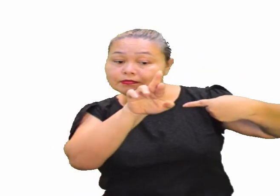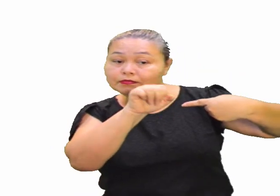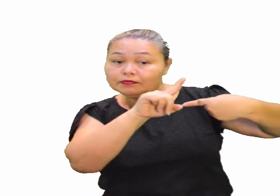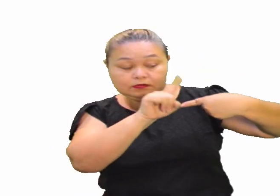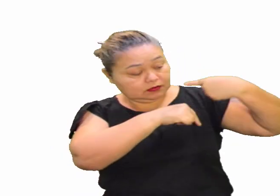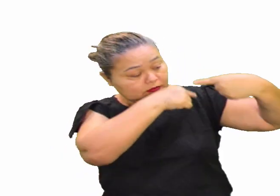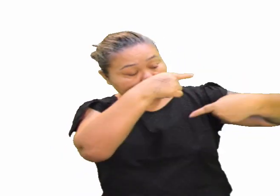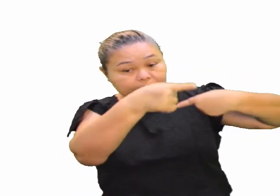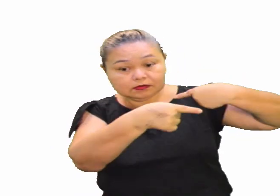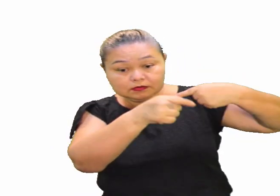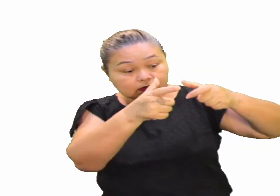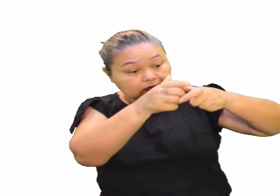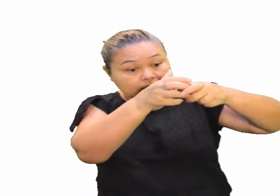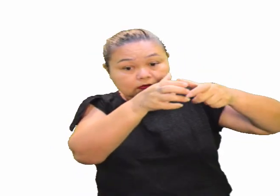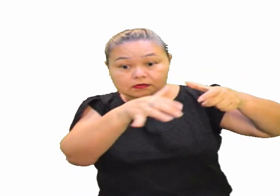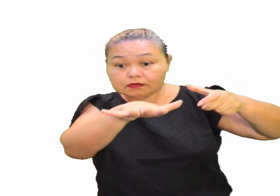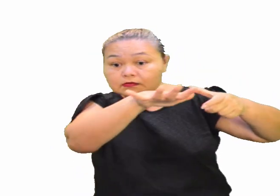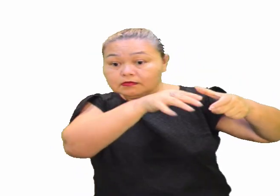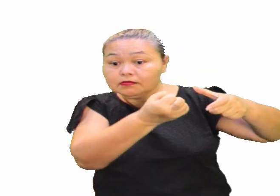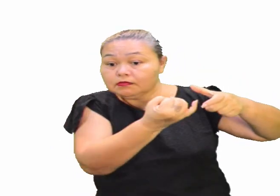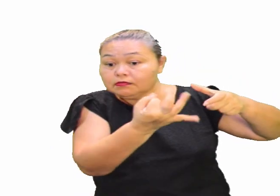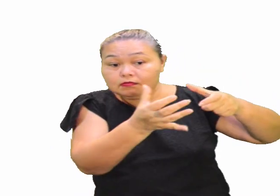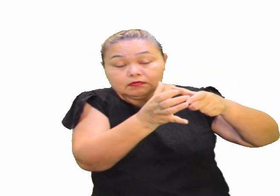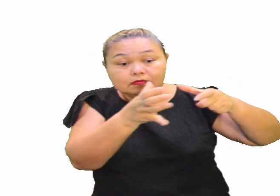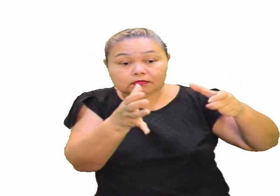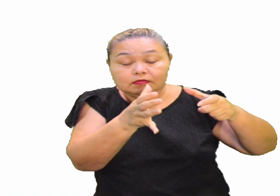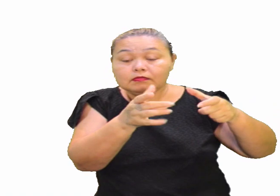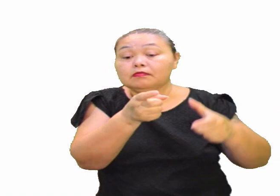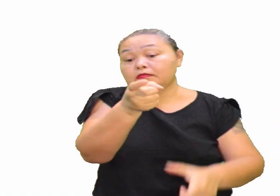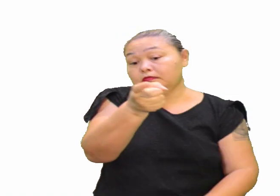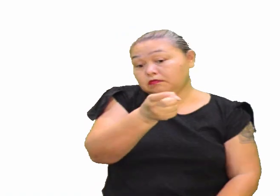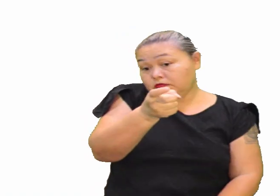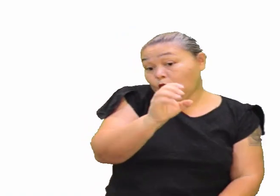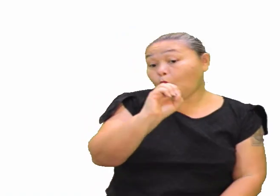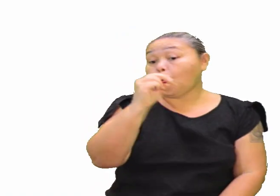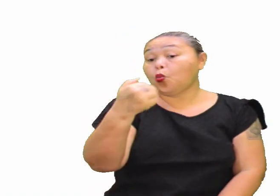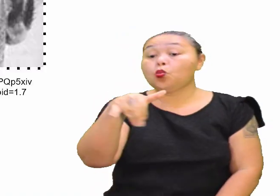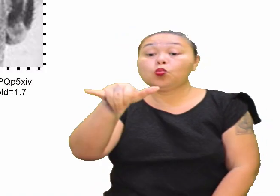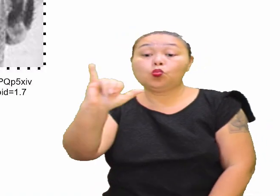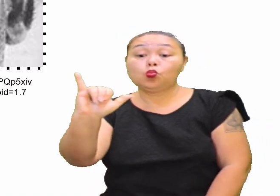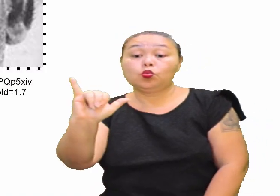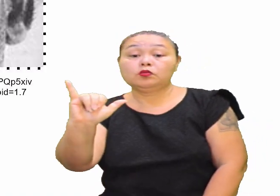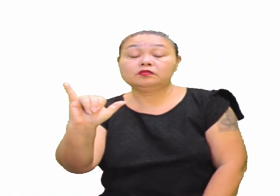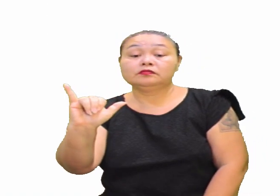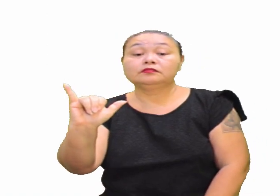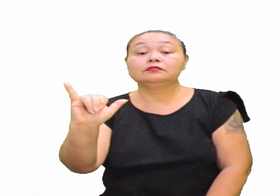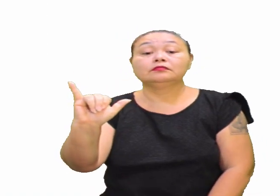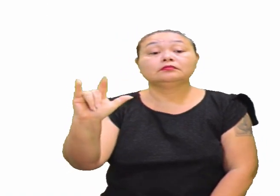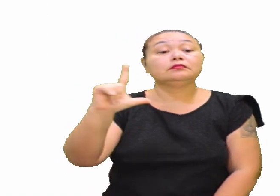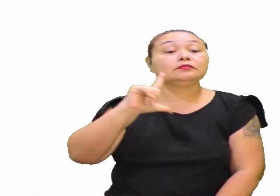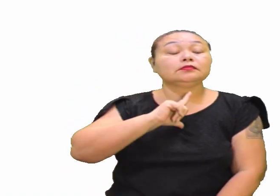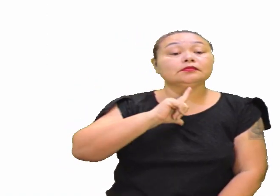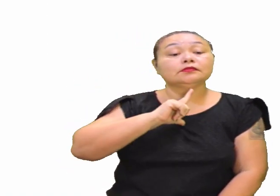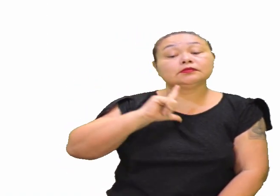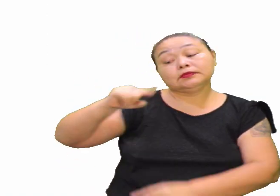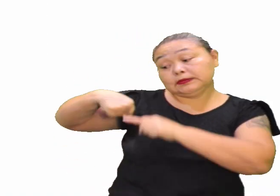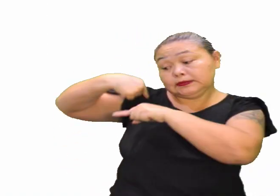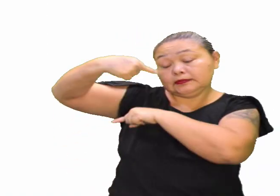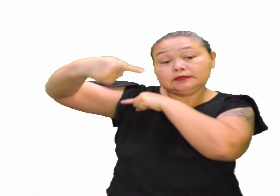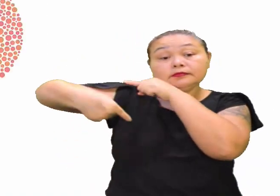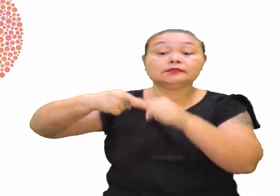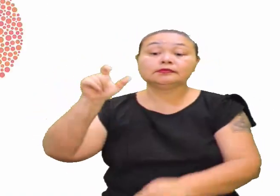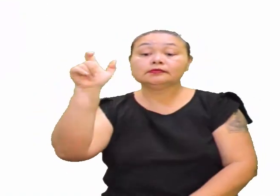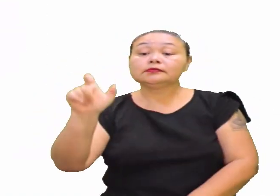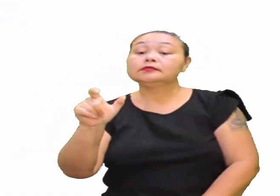homem? Mais mulher. Mais mulher. E aí você se pergunta, quando